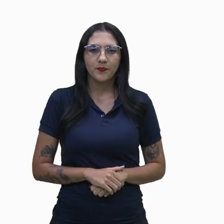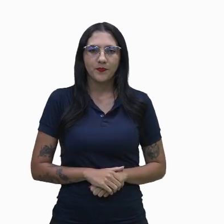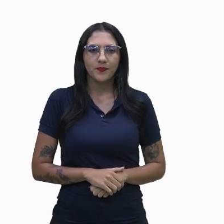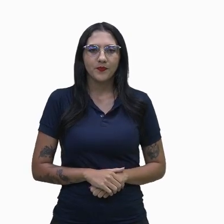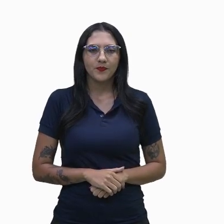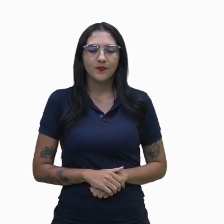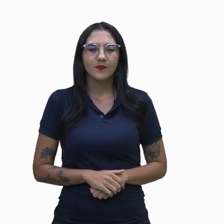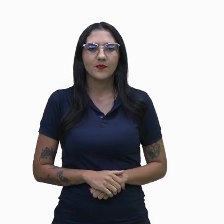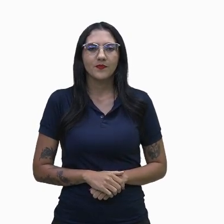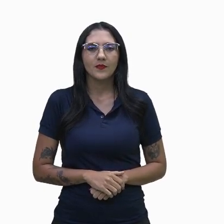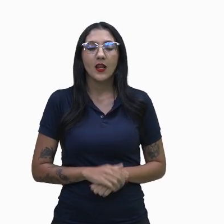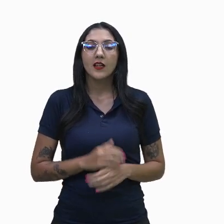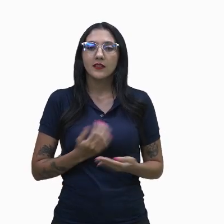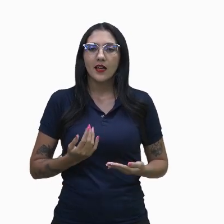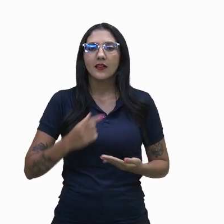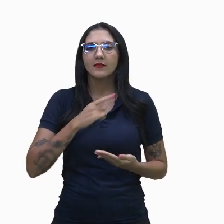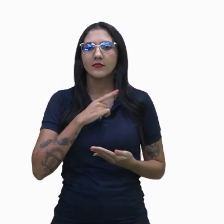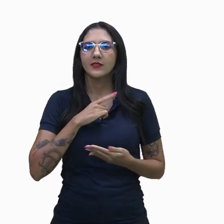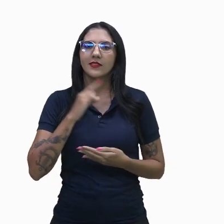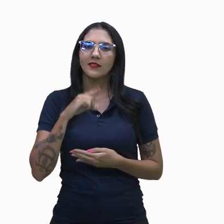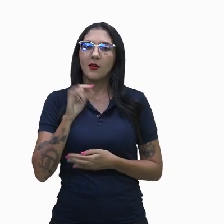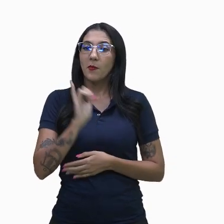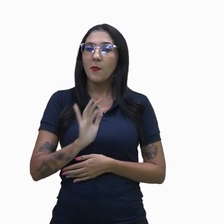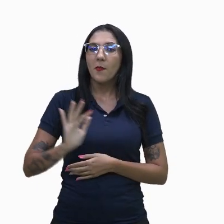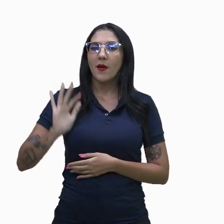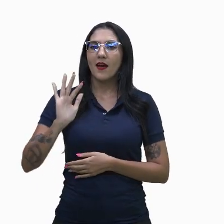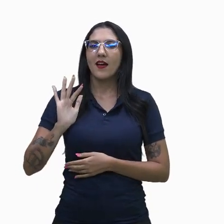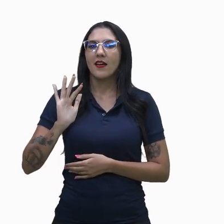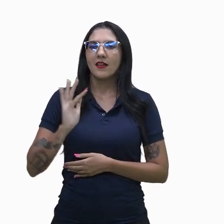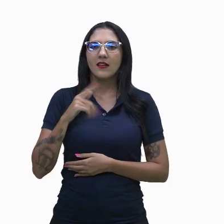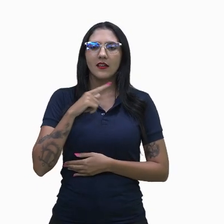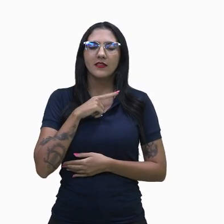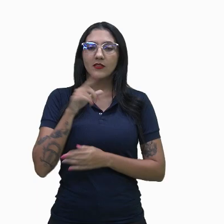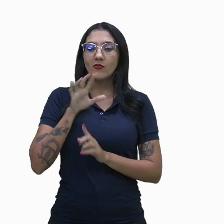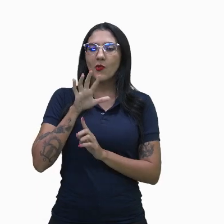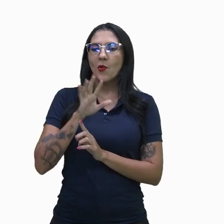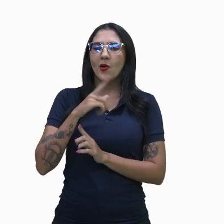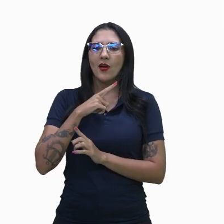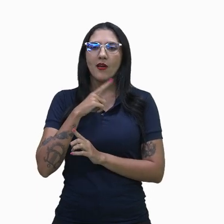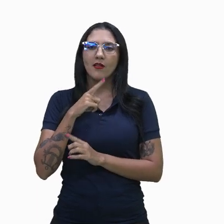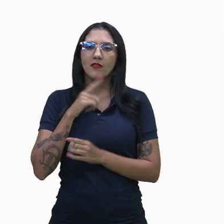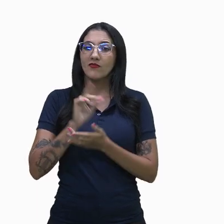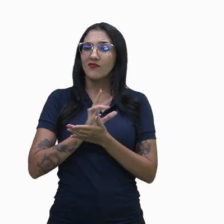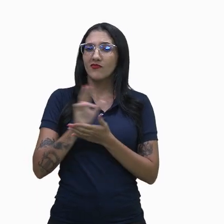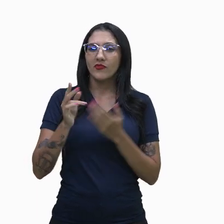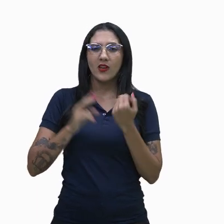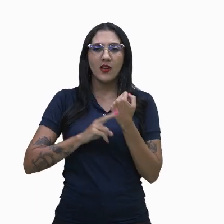né, justamente para a gente perceber que tudo isso vai gerando consequências, né,